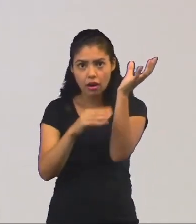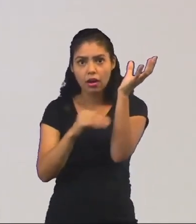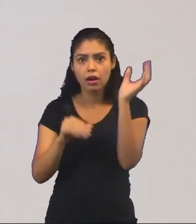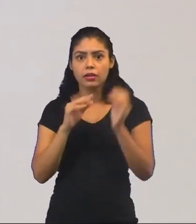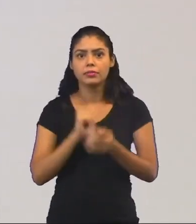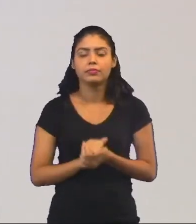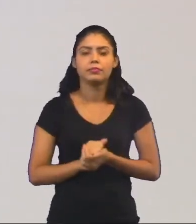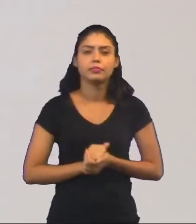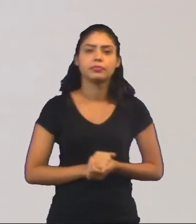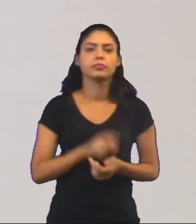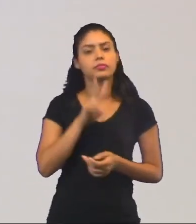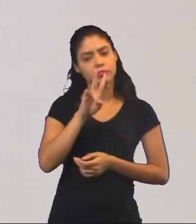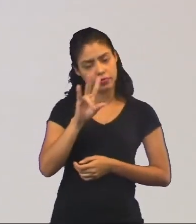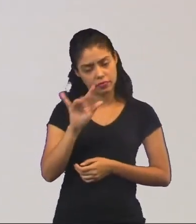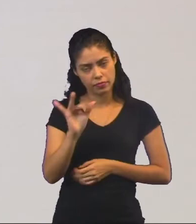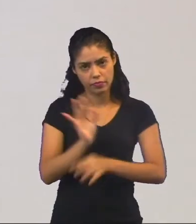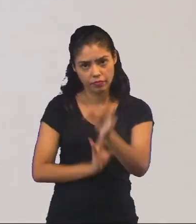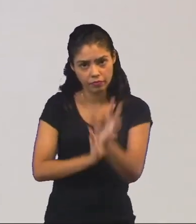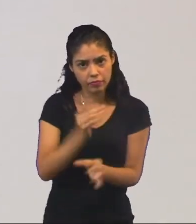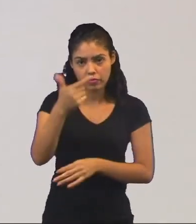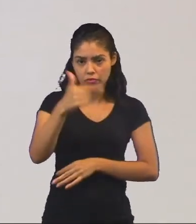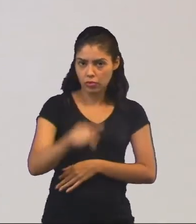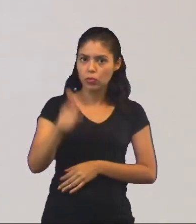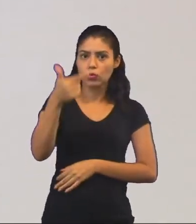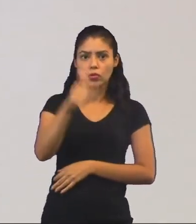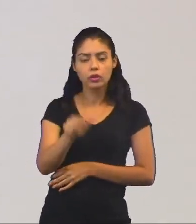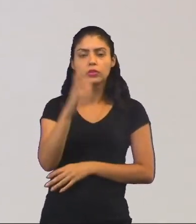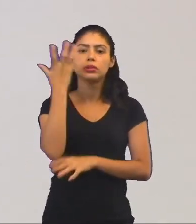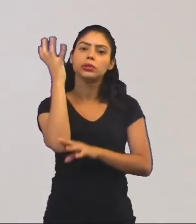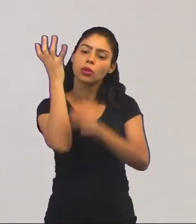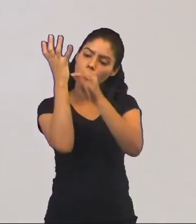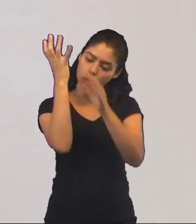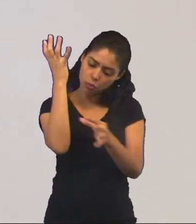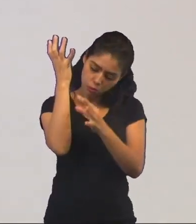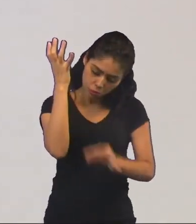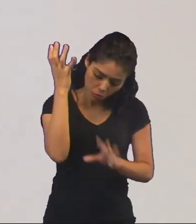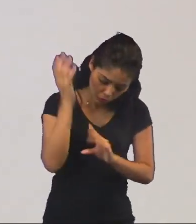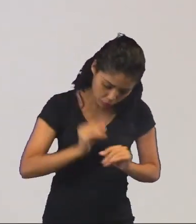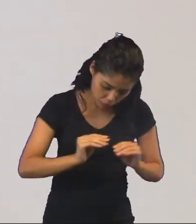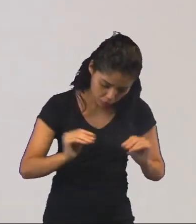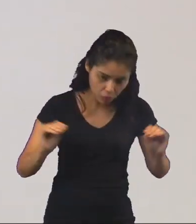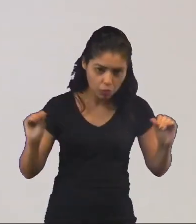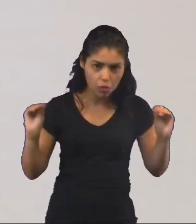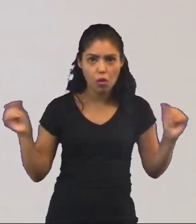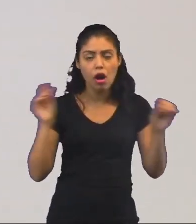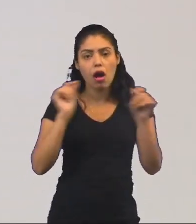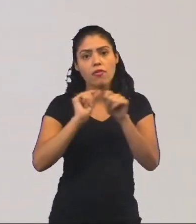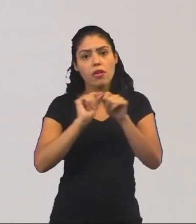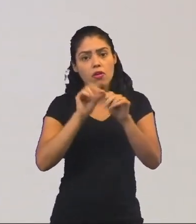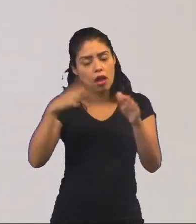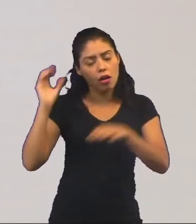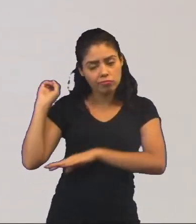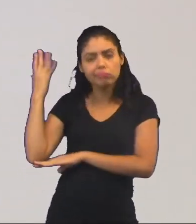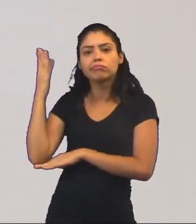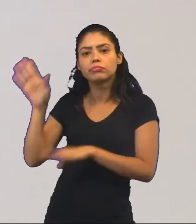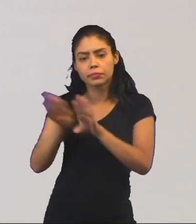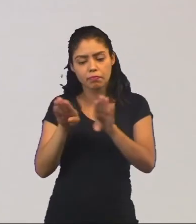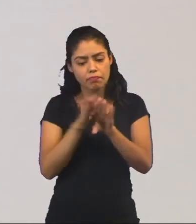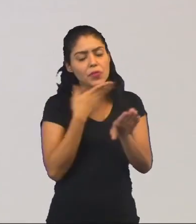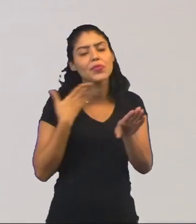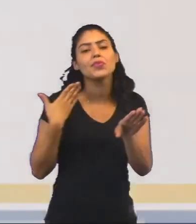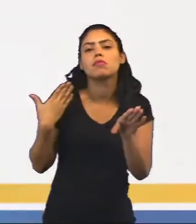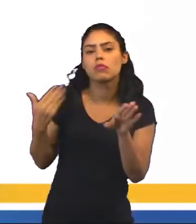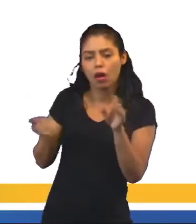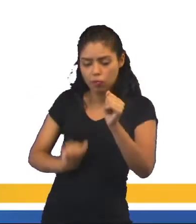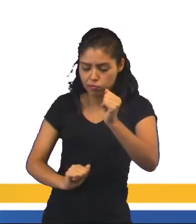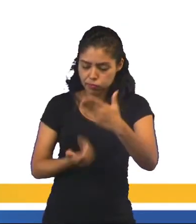as árvores, que elas vão estar novamente caindo as folhas, apodrecendo e fazendo com que esses nutrientes ajudem na